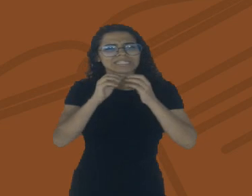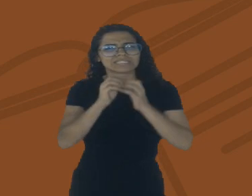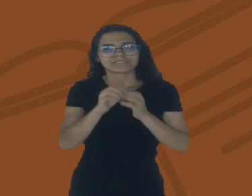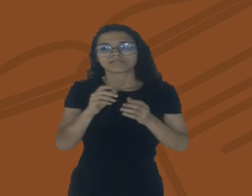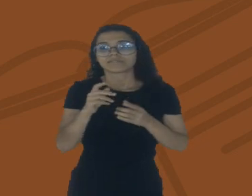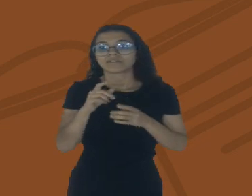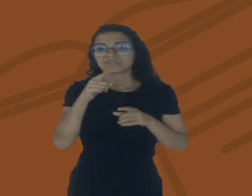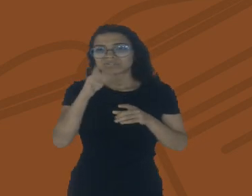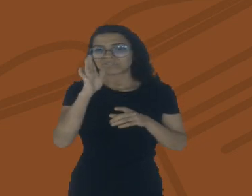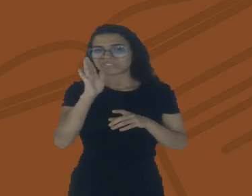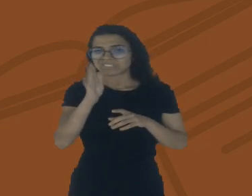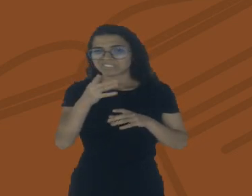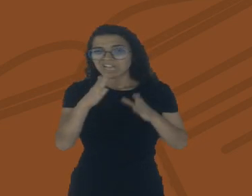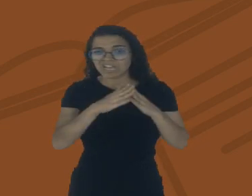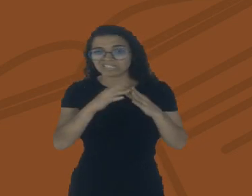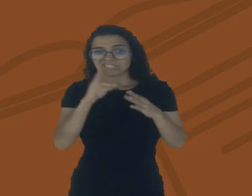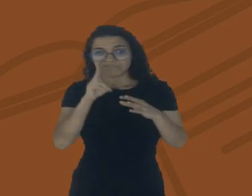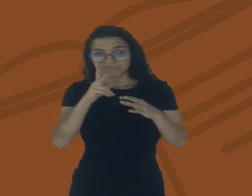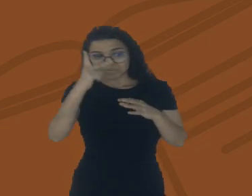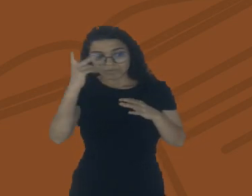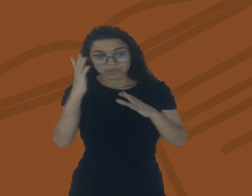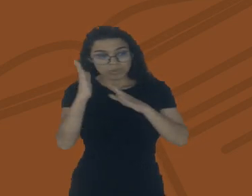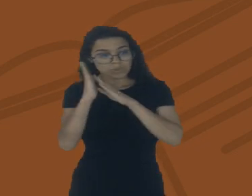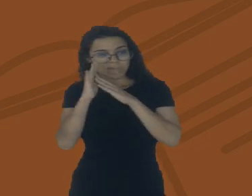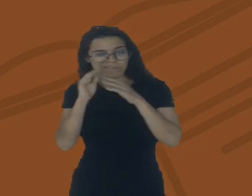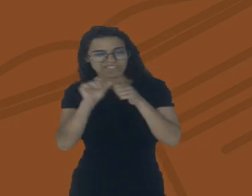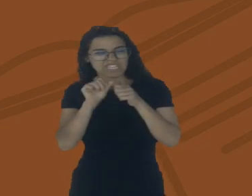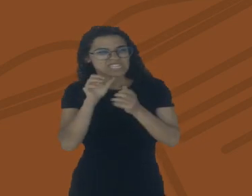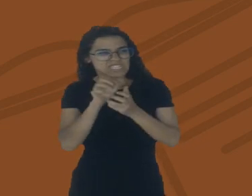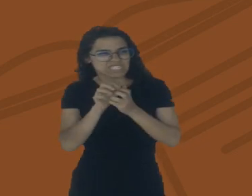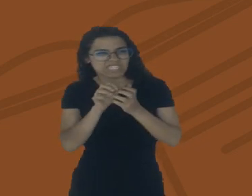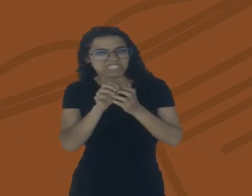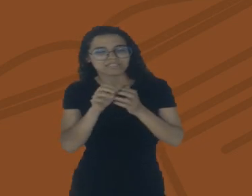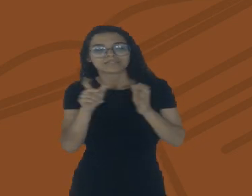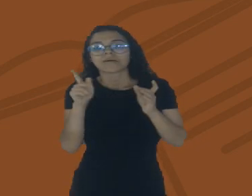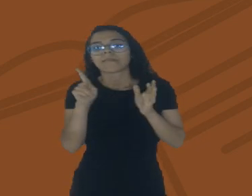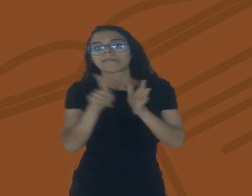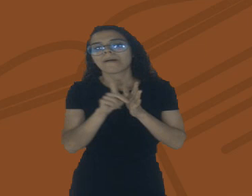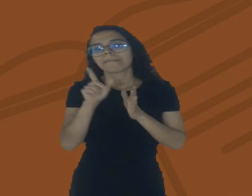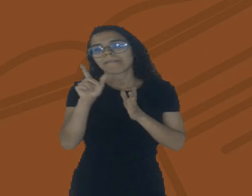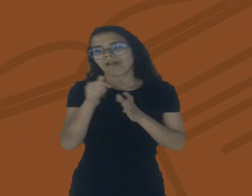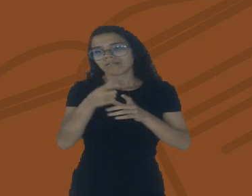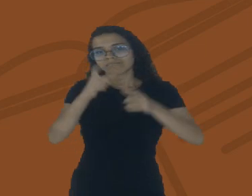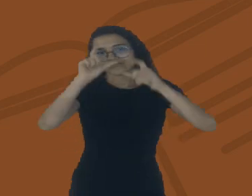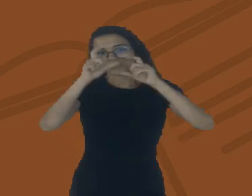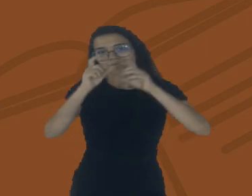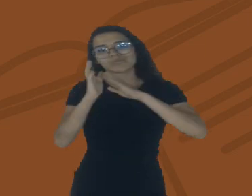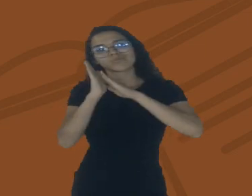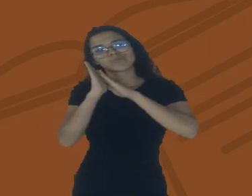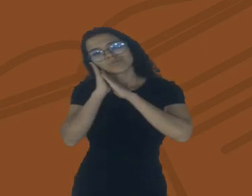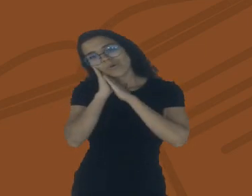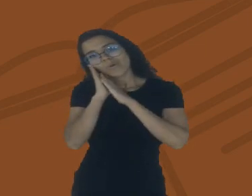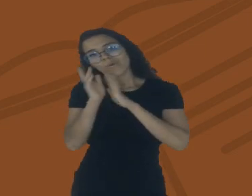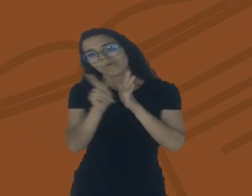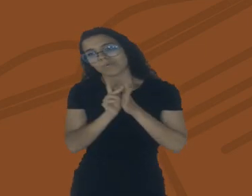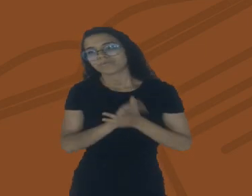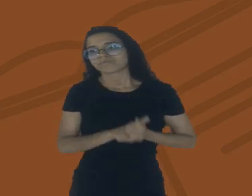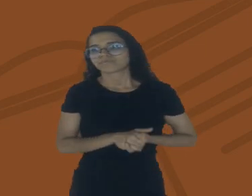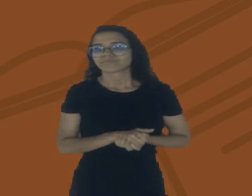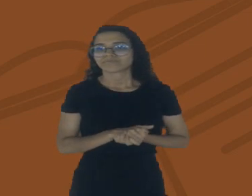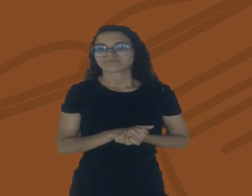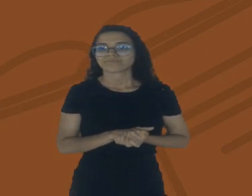dormindo, escutou aquele ranger dos dentes, então isso aí está relacionado dentro de uma perspectiva do distúrbio do sono, tá certo?